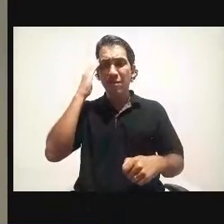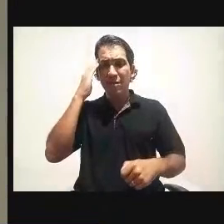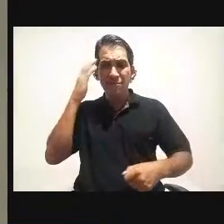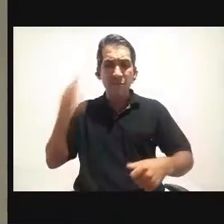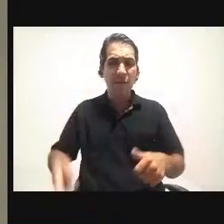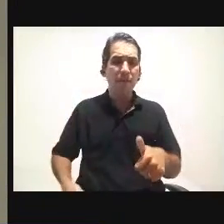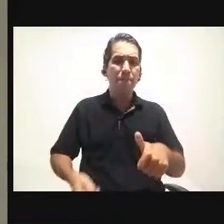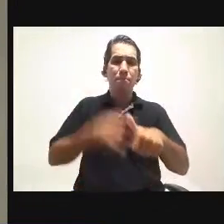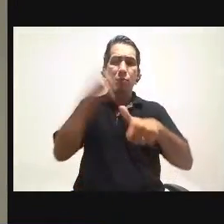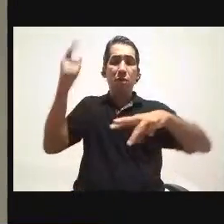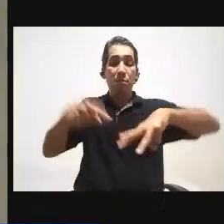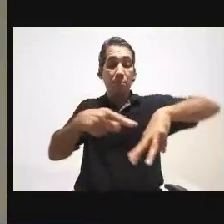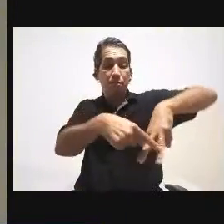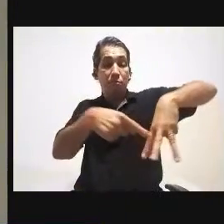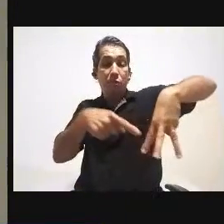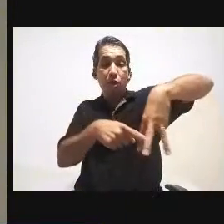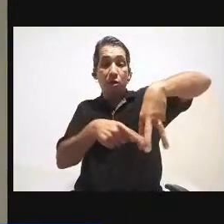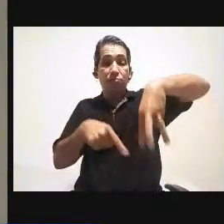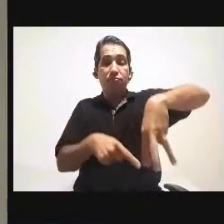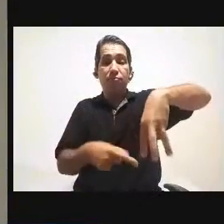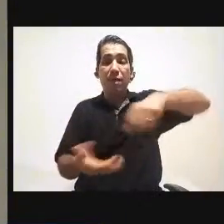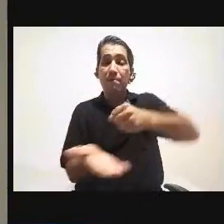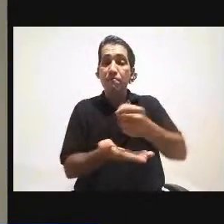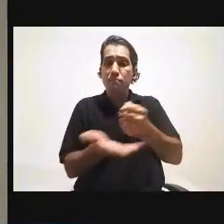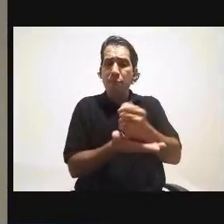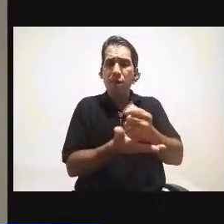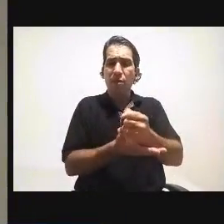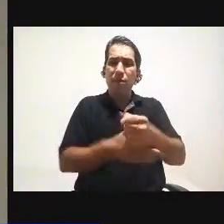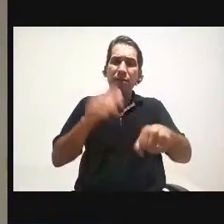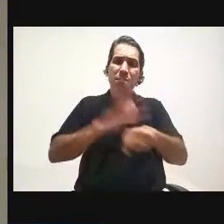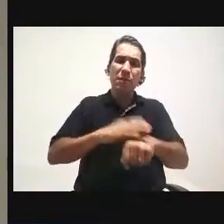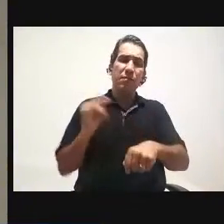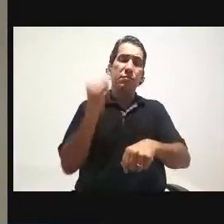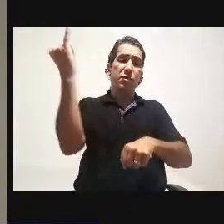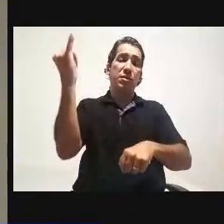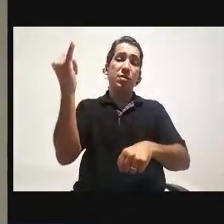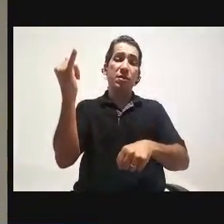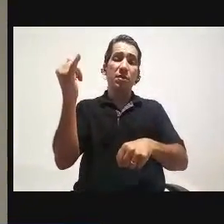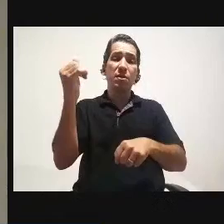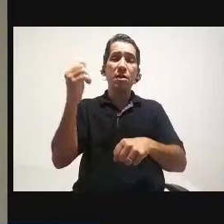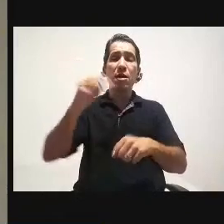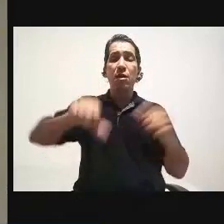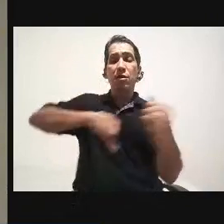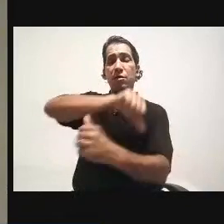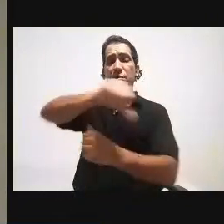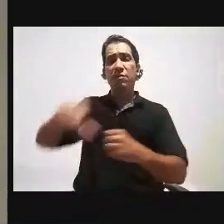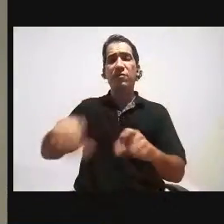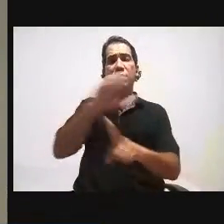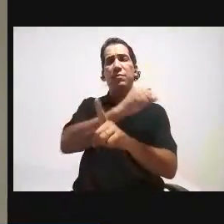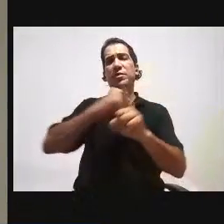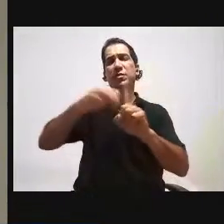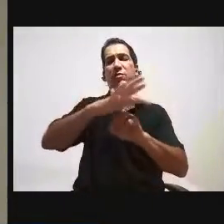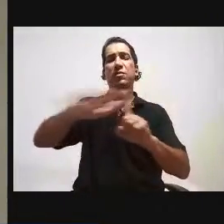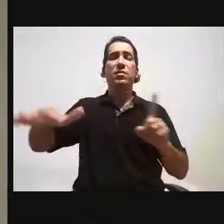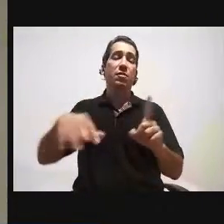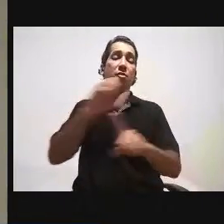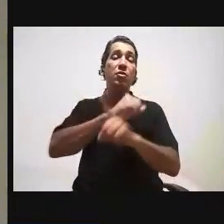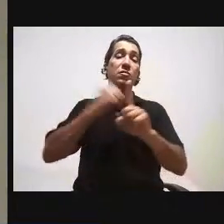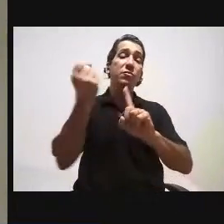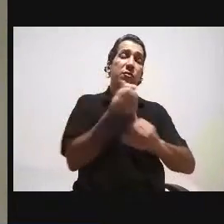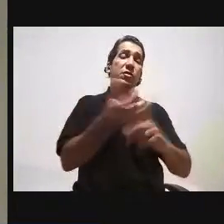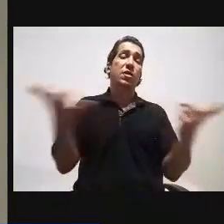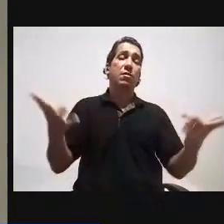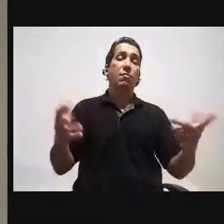que a transformação digital vai dar na vida das pessoas, na vida das organizações e na vida